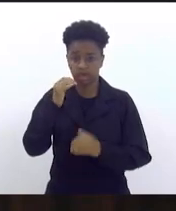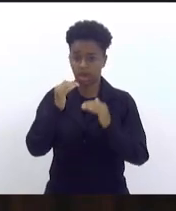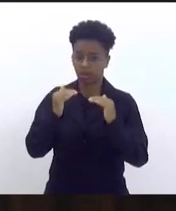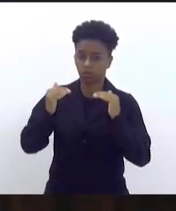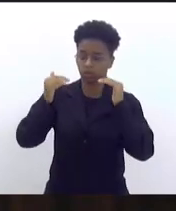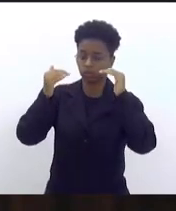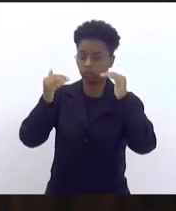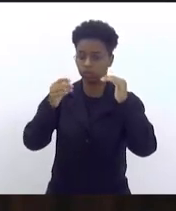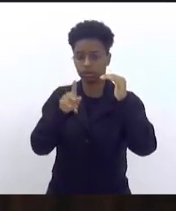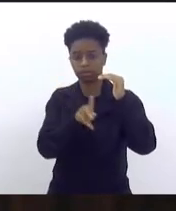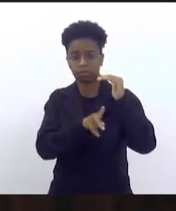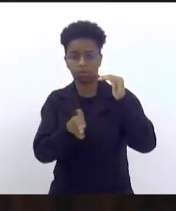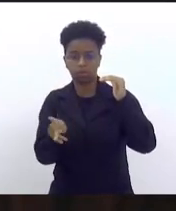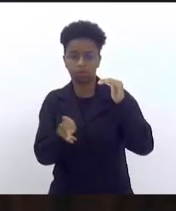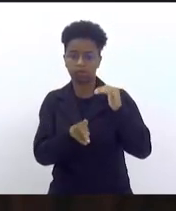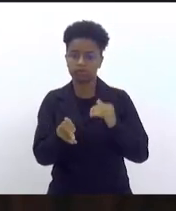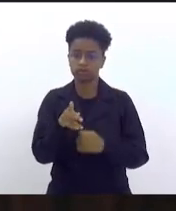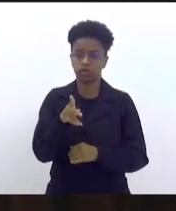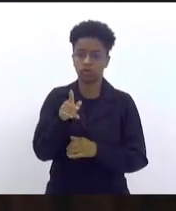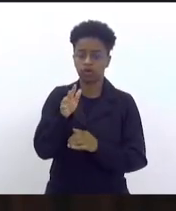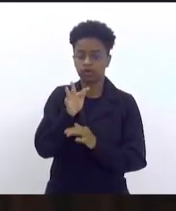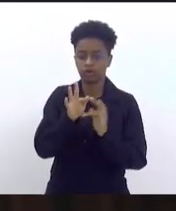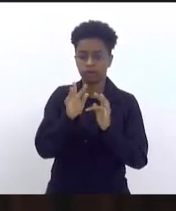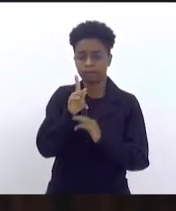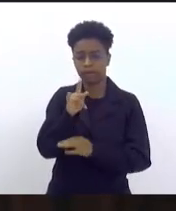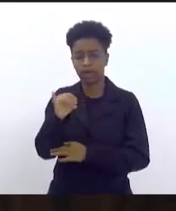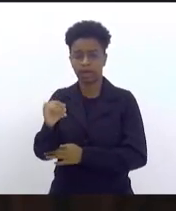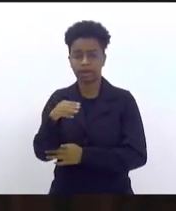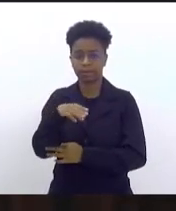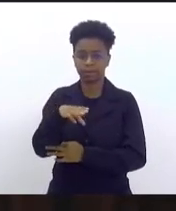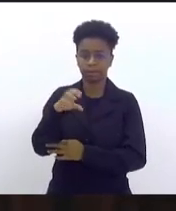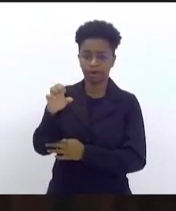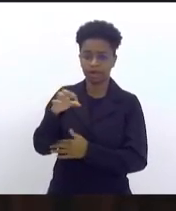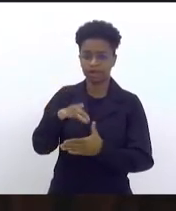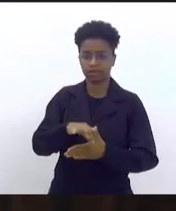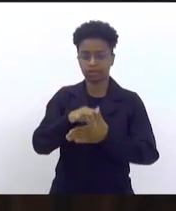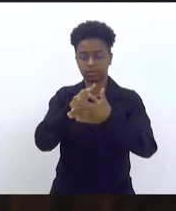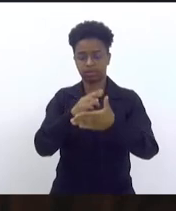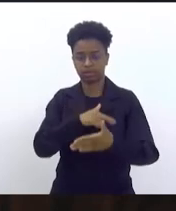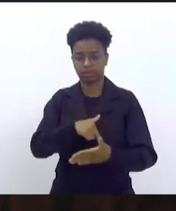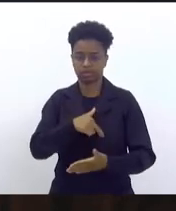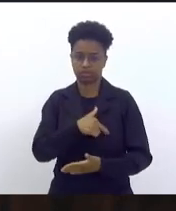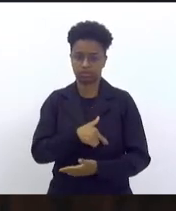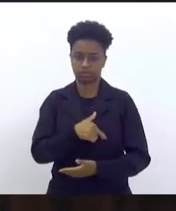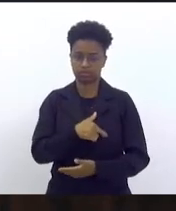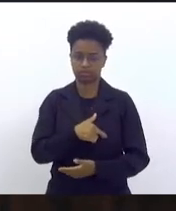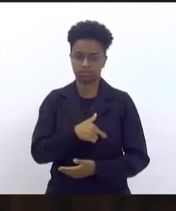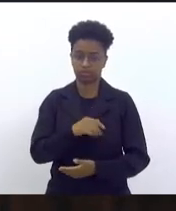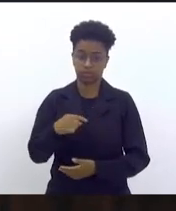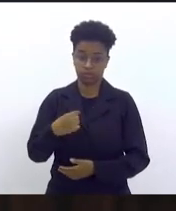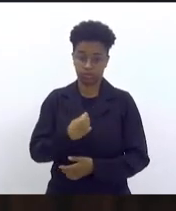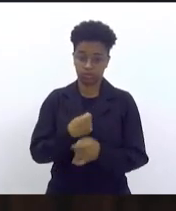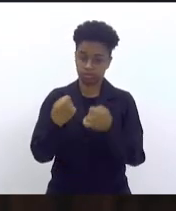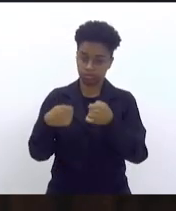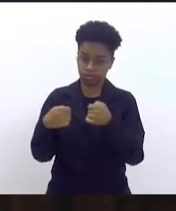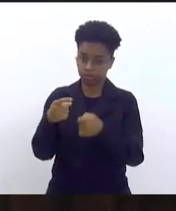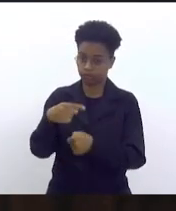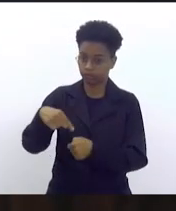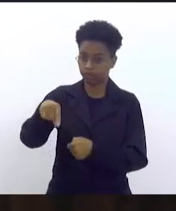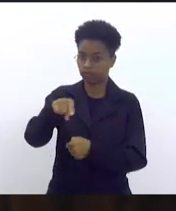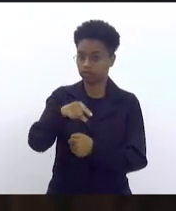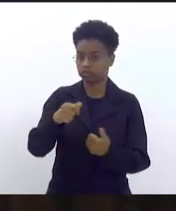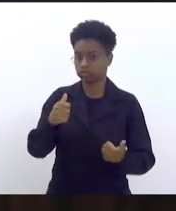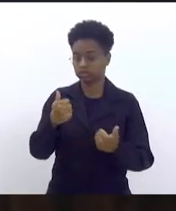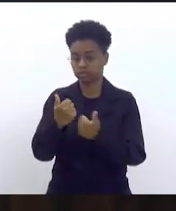um professor um pai uma mãe um líder religioso nós precisamos de vocês e que